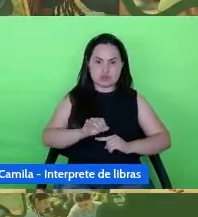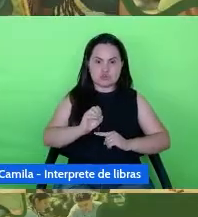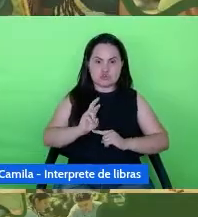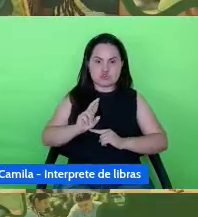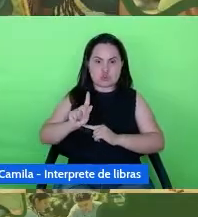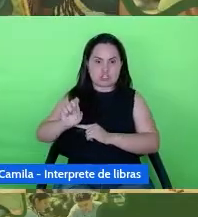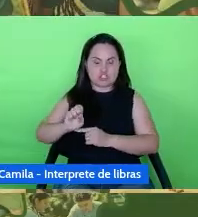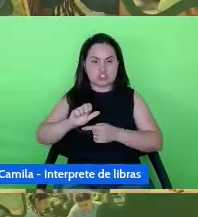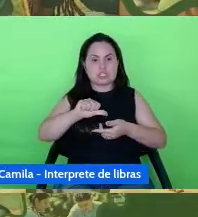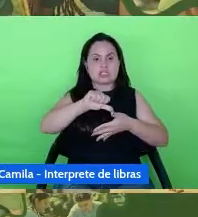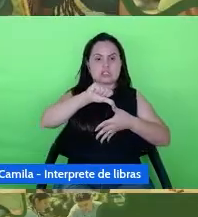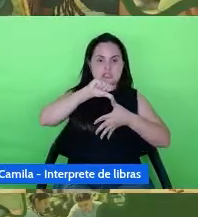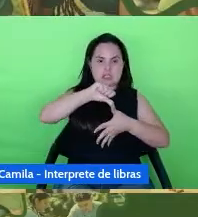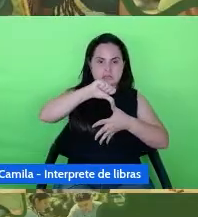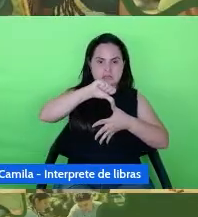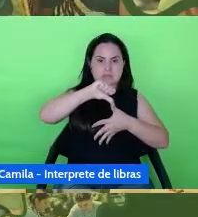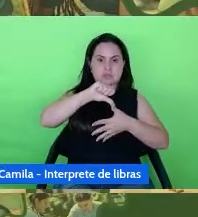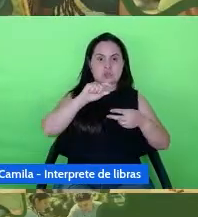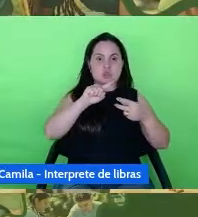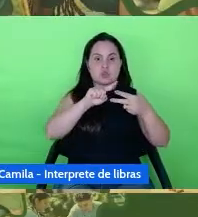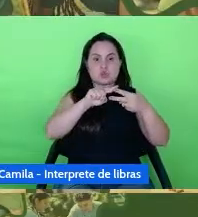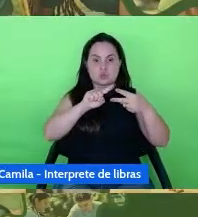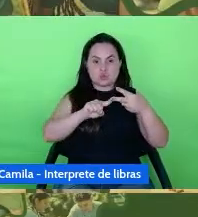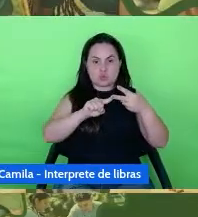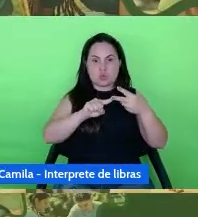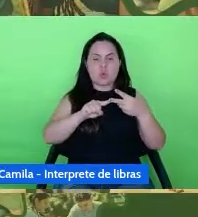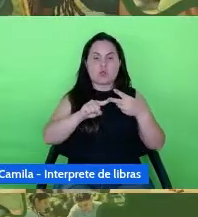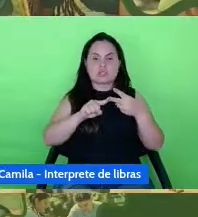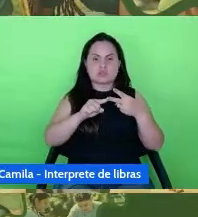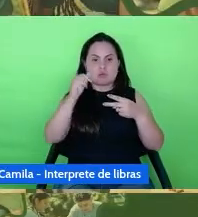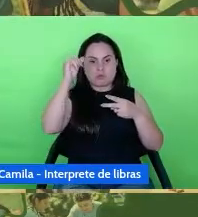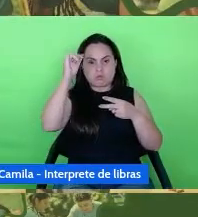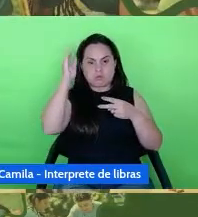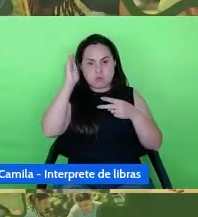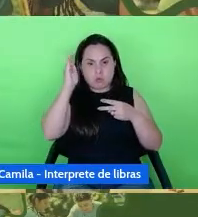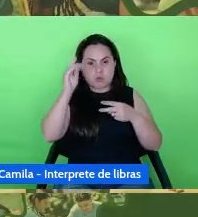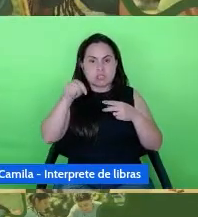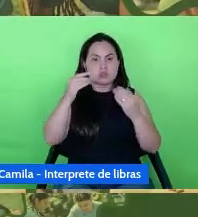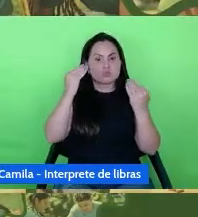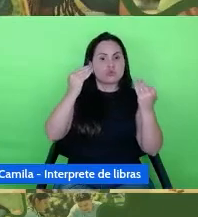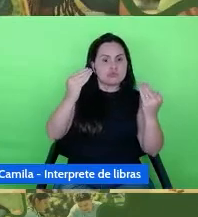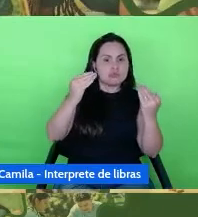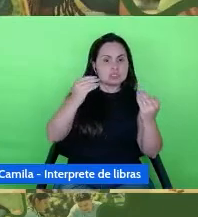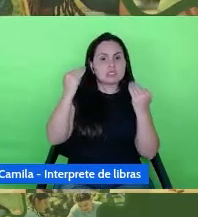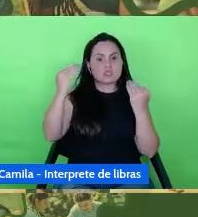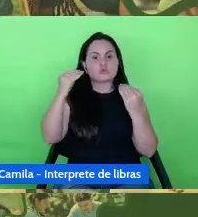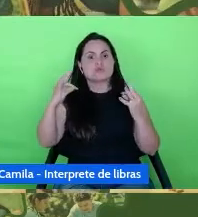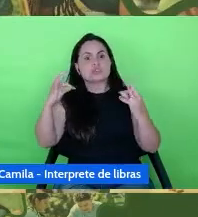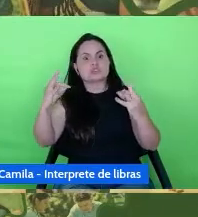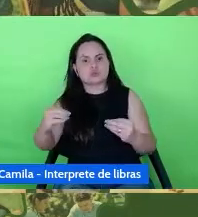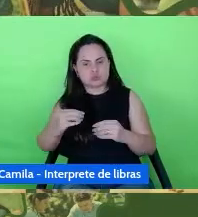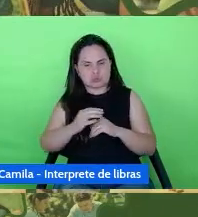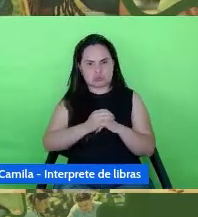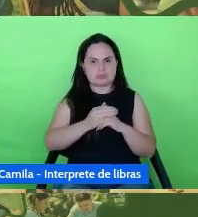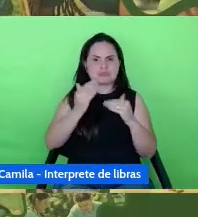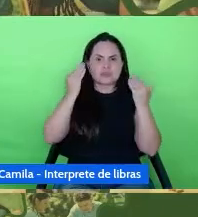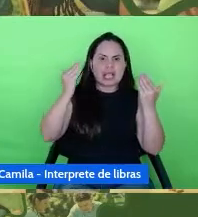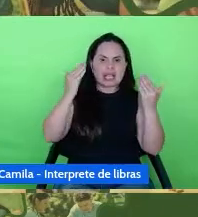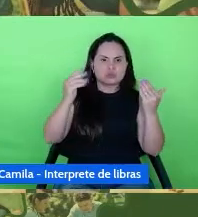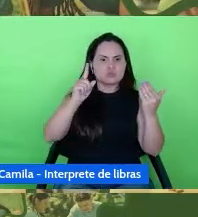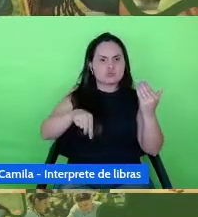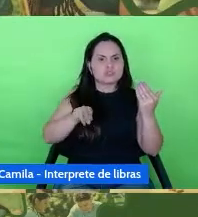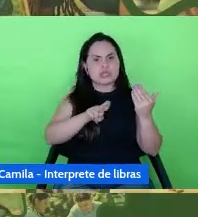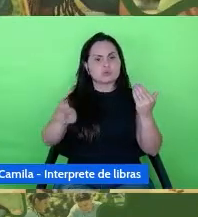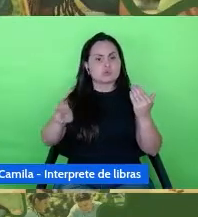Há duas espécies de tolos, os que não duvidam de nada e os que duvidam de tudo. A dúvida é um dos nomes da